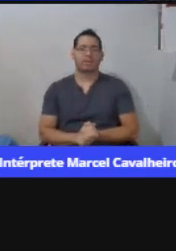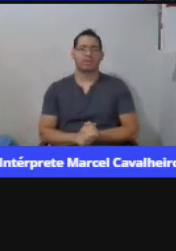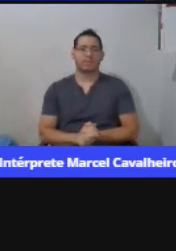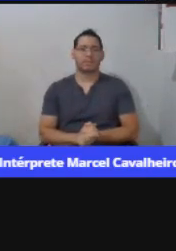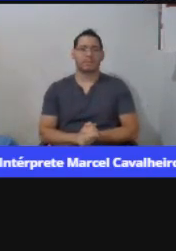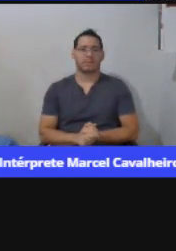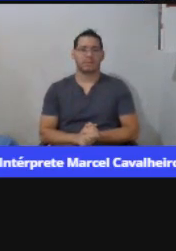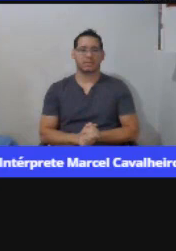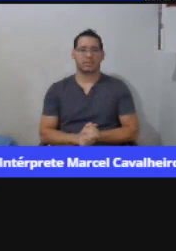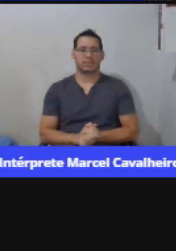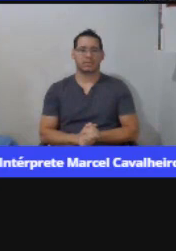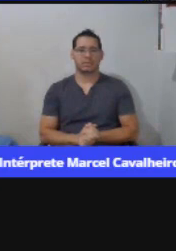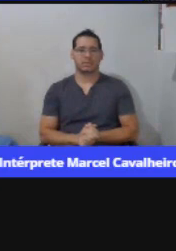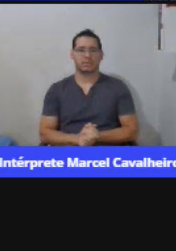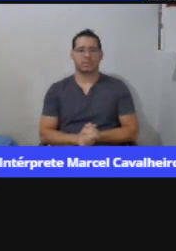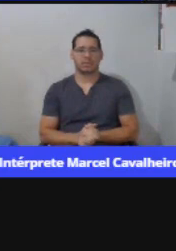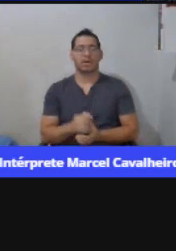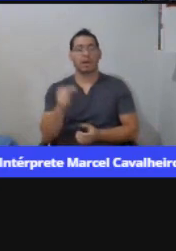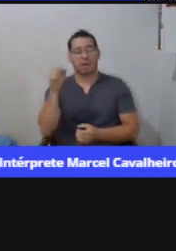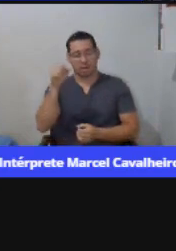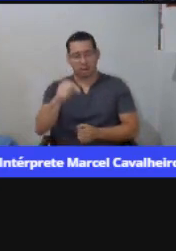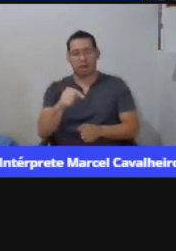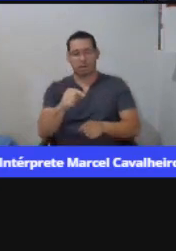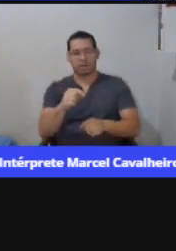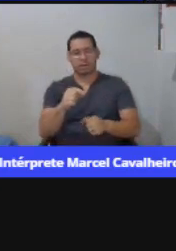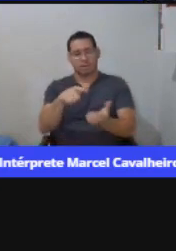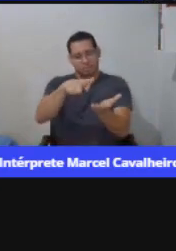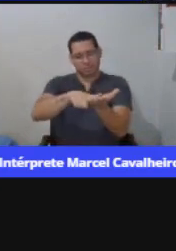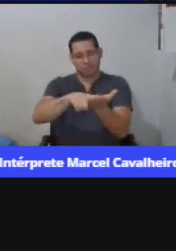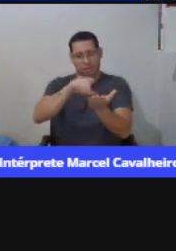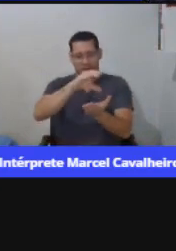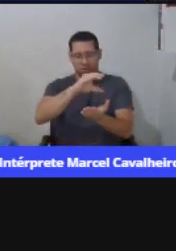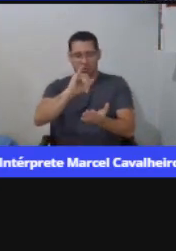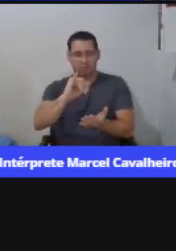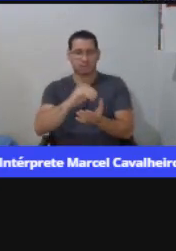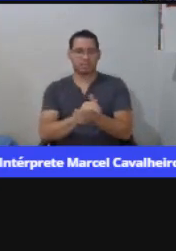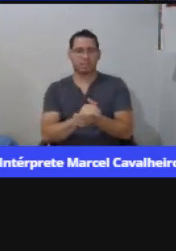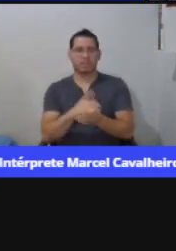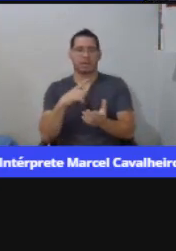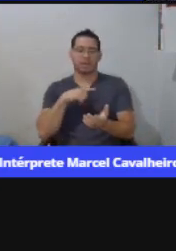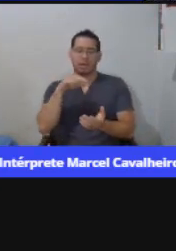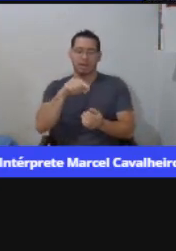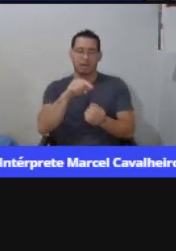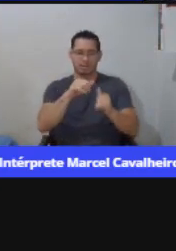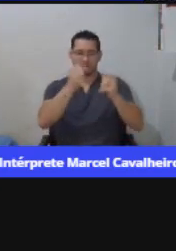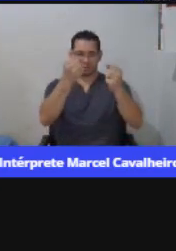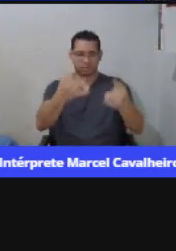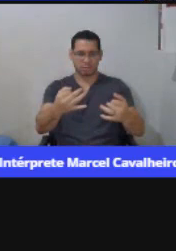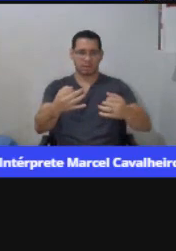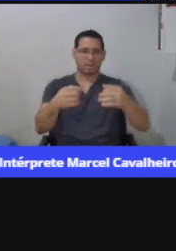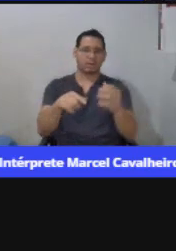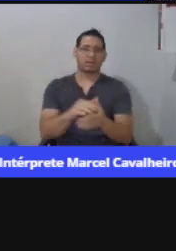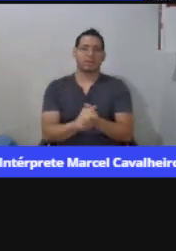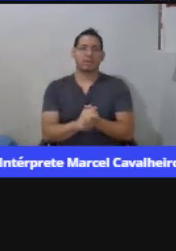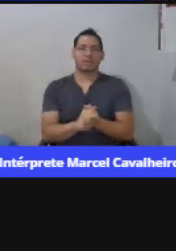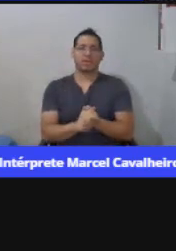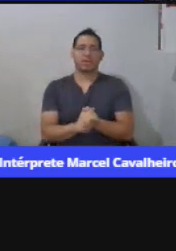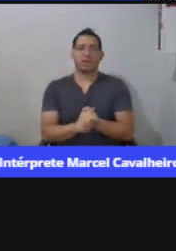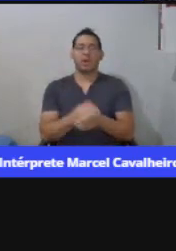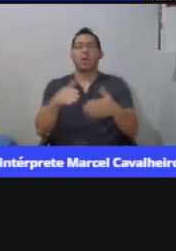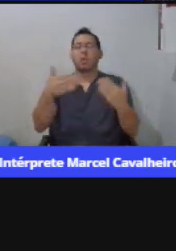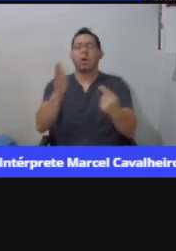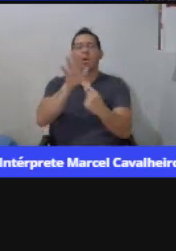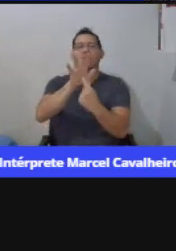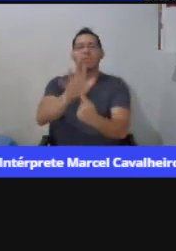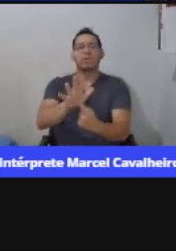Então, através dessa CI, né, nós temos essas informações com relação à formação. Qual é a apresentação? Qual é a